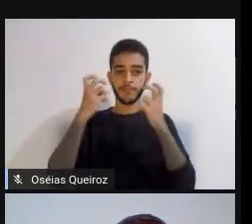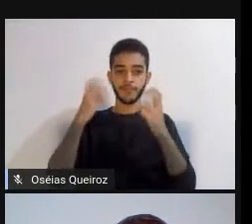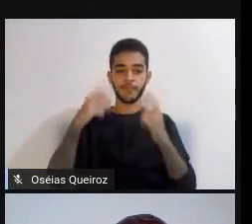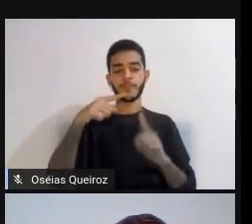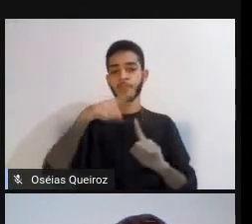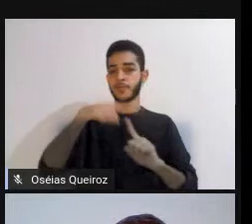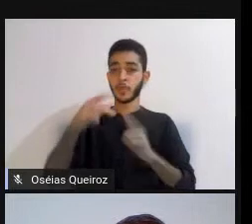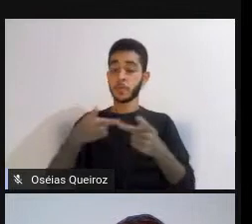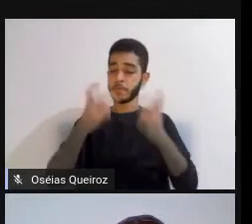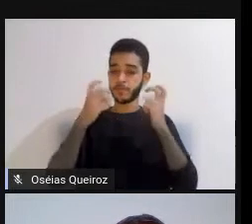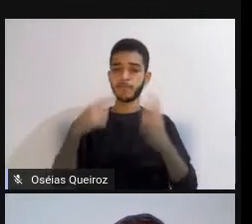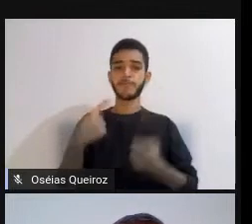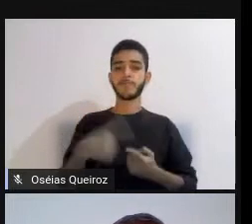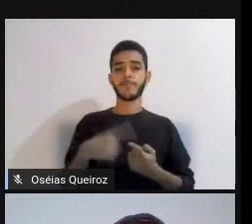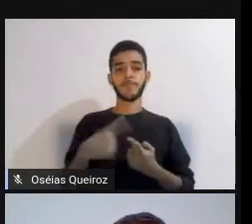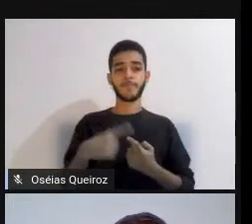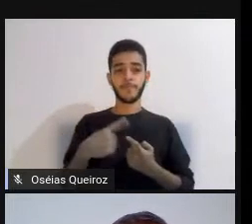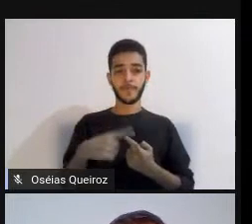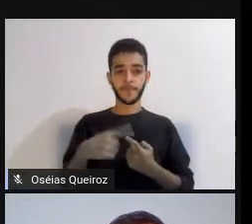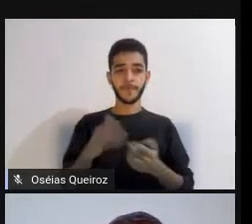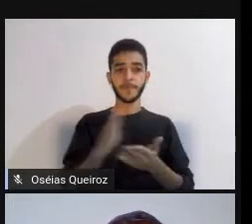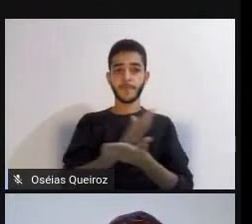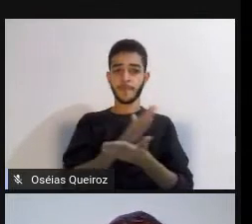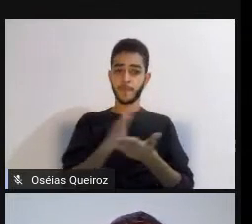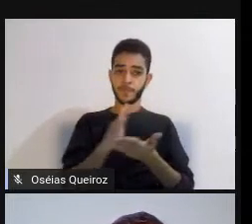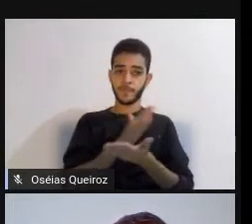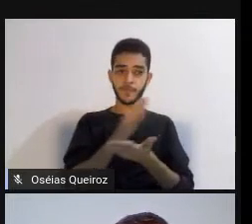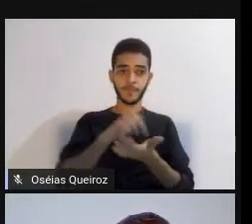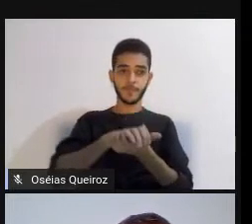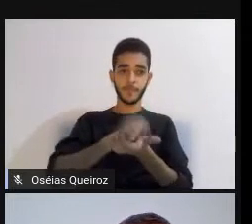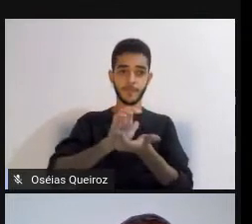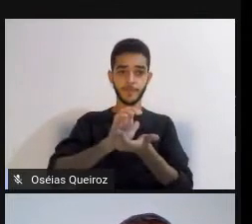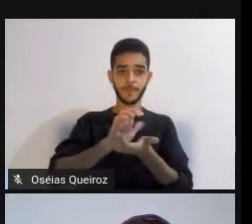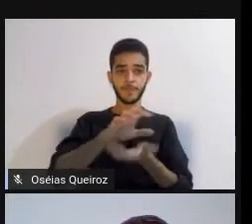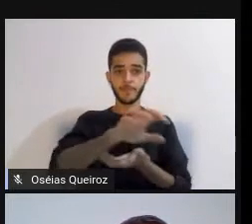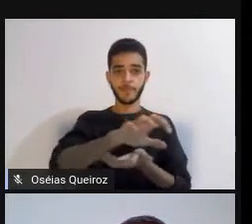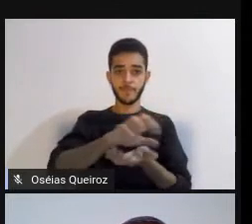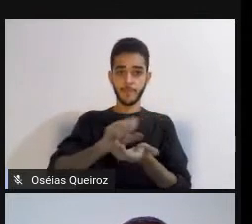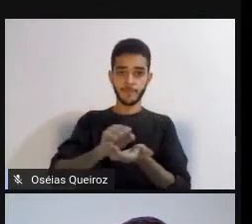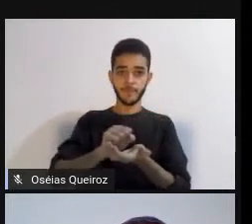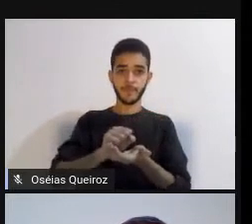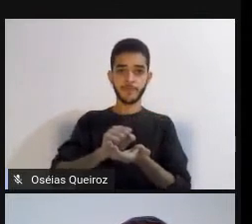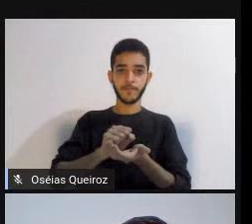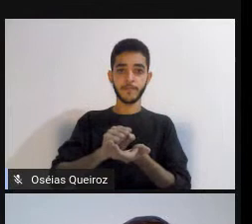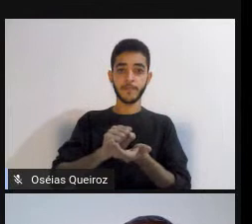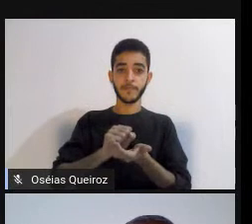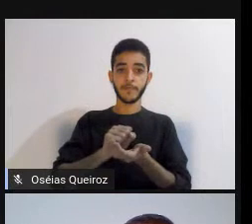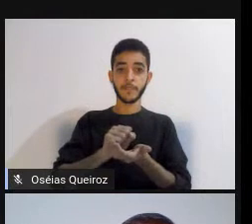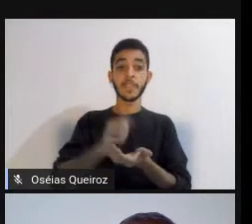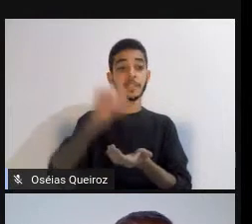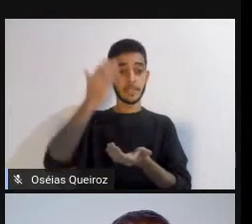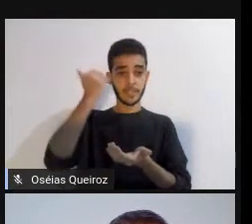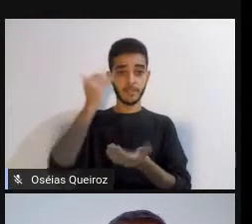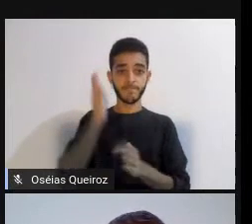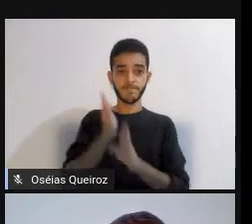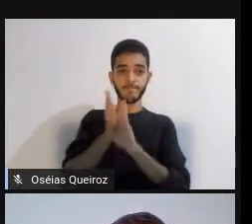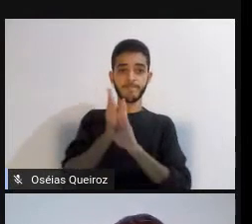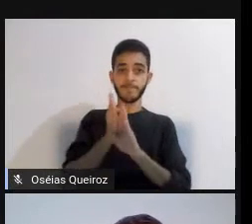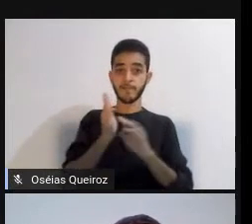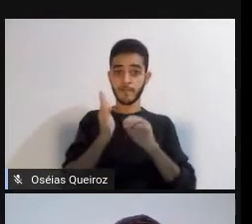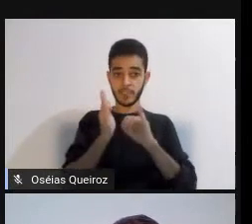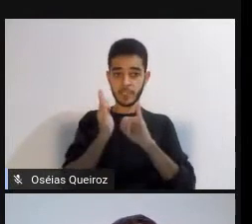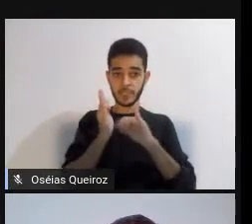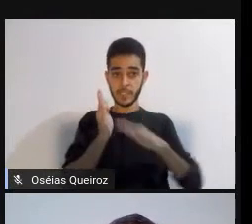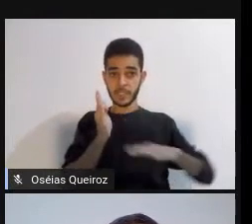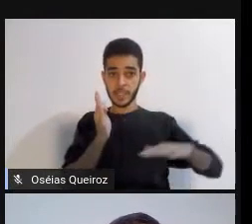né? Entre eles o fato de algumas espécies serem tolerantes. Então, elas conseguem indicar, por exemplo, que aquele ambiente pode